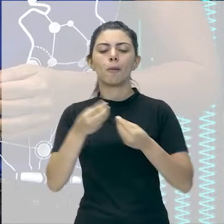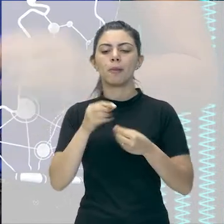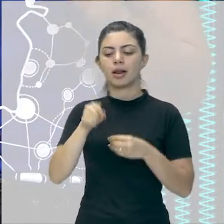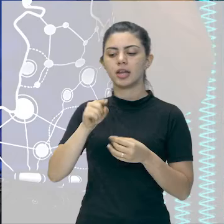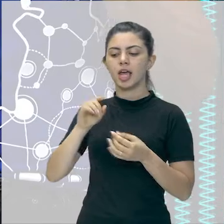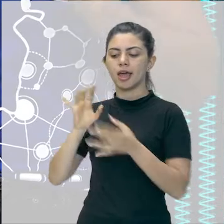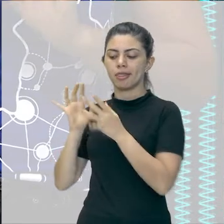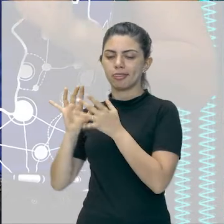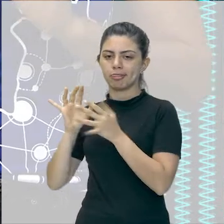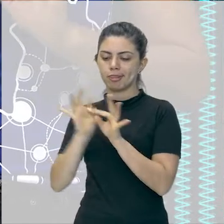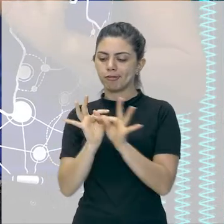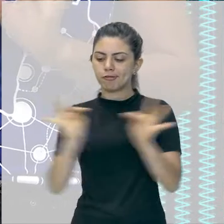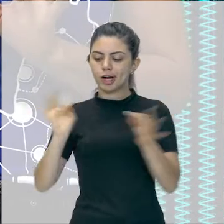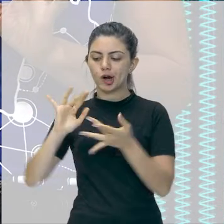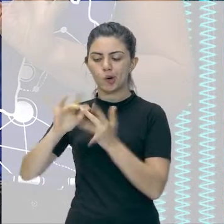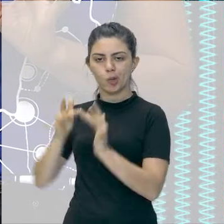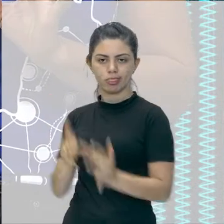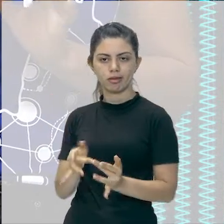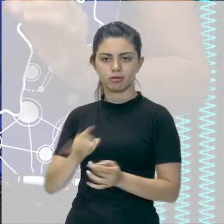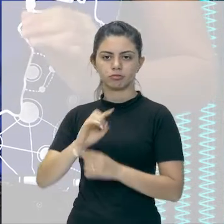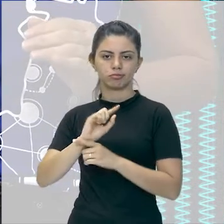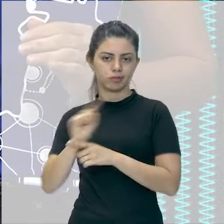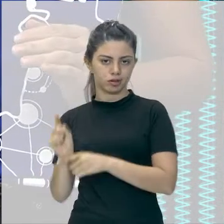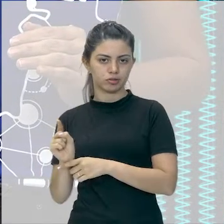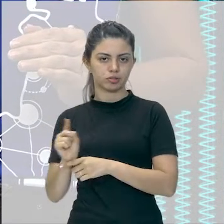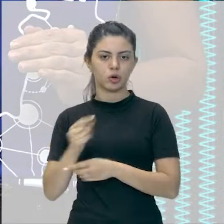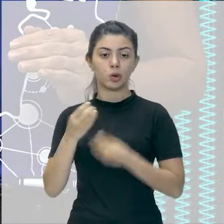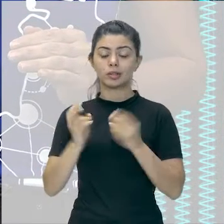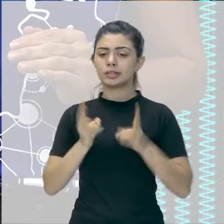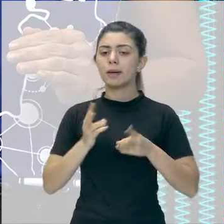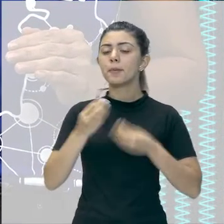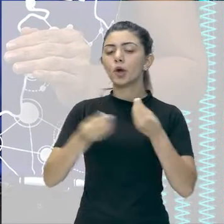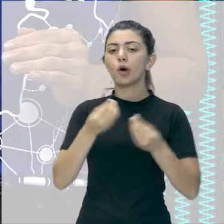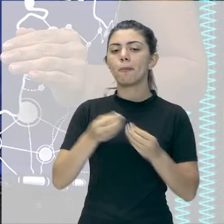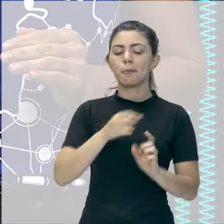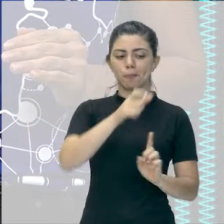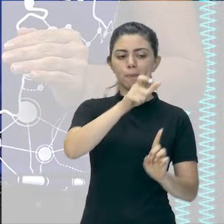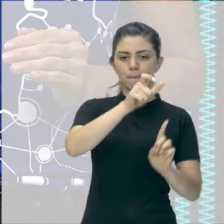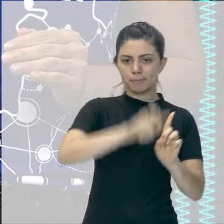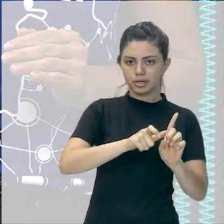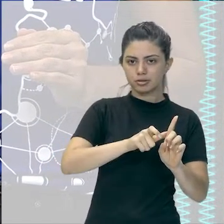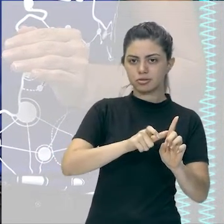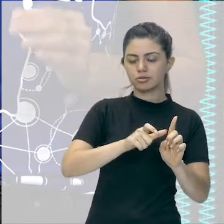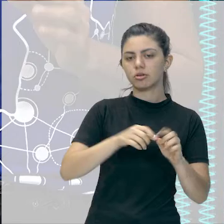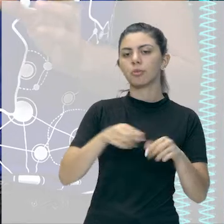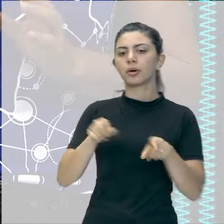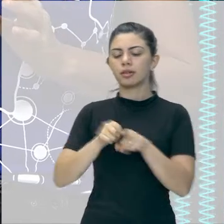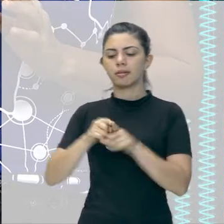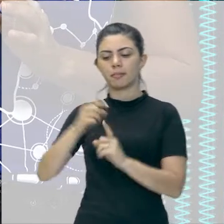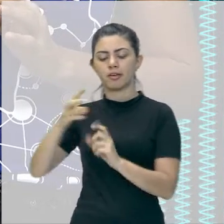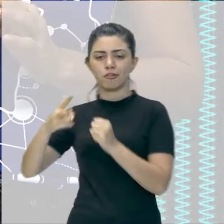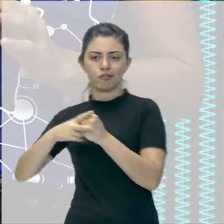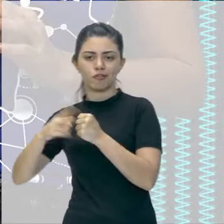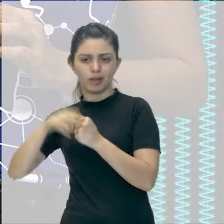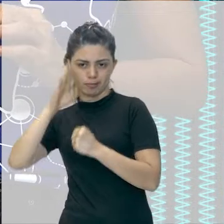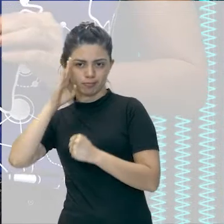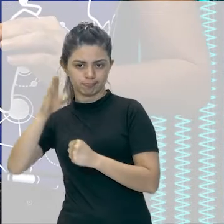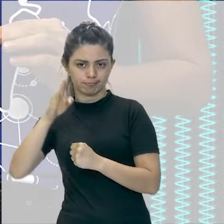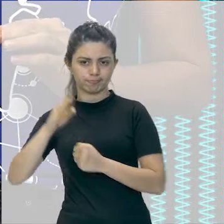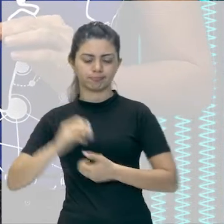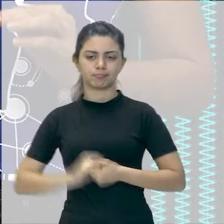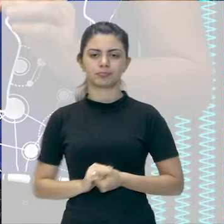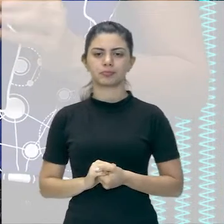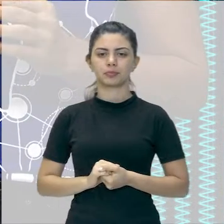passado, vão ficar sempre em que posição na minha frase? Entre o sujeito e o verbo principal.